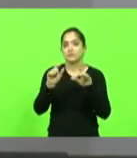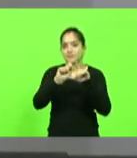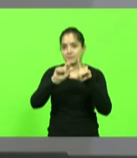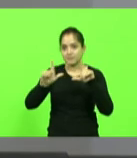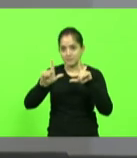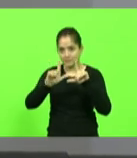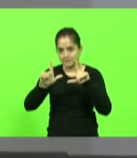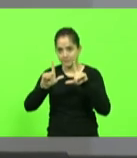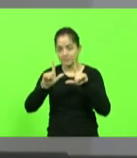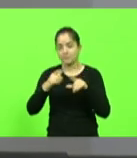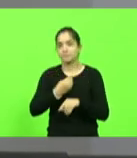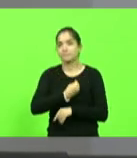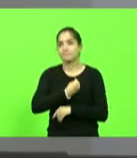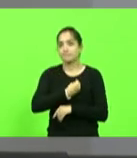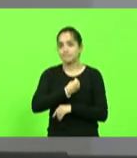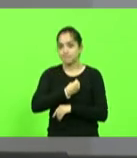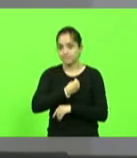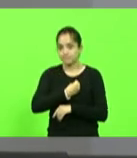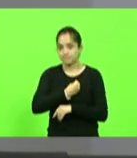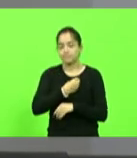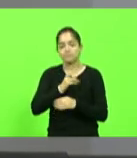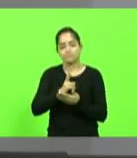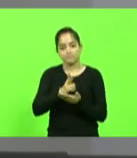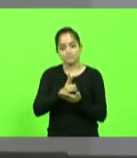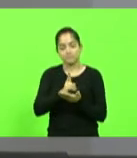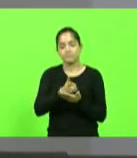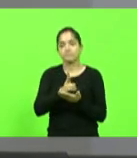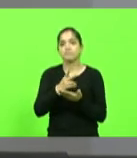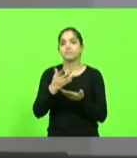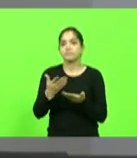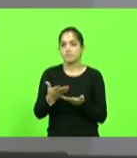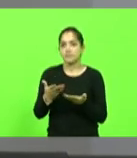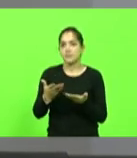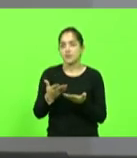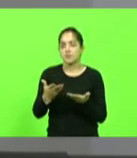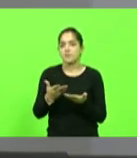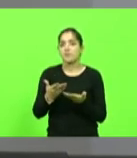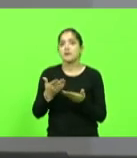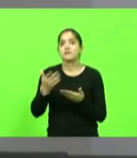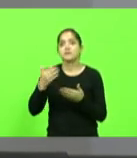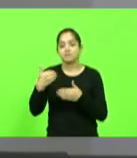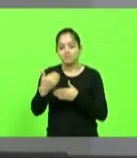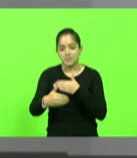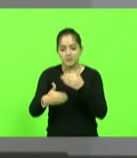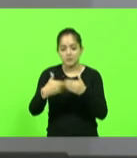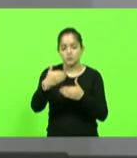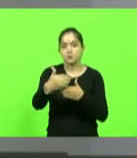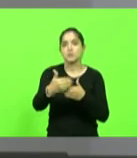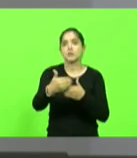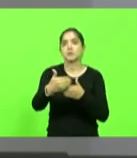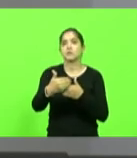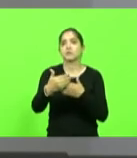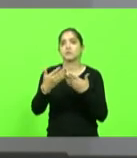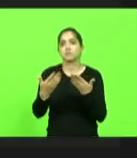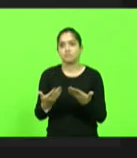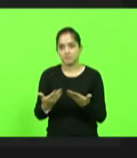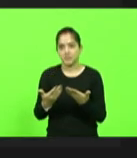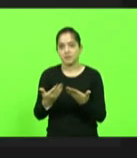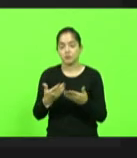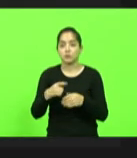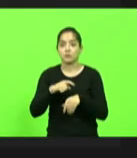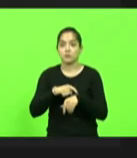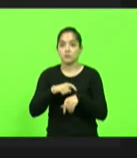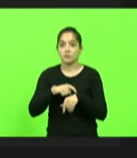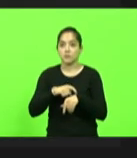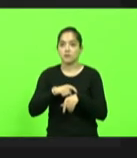Estiveram conosco. E sigamos, né? Esta foi mais uma etapa, mais um movimento, mais um momento.